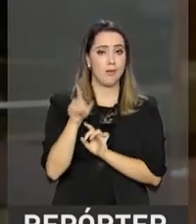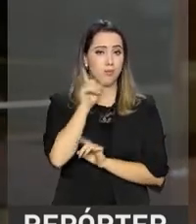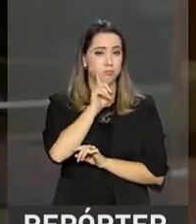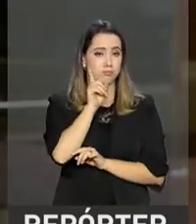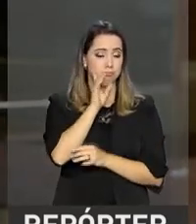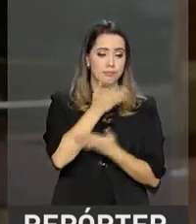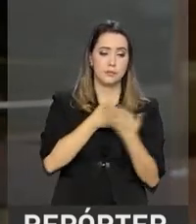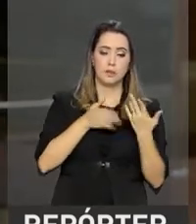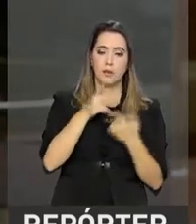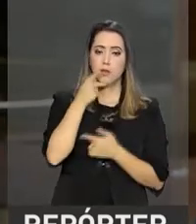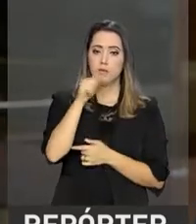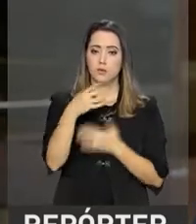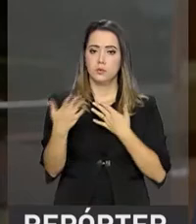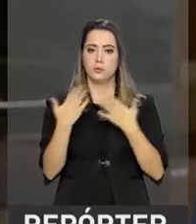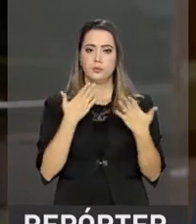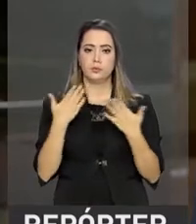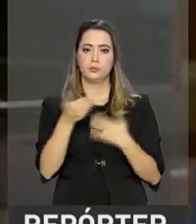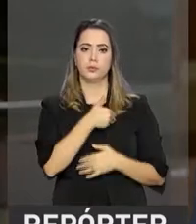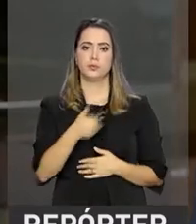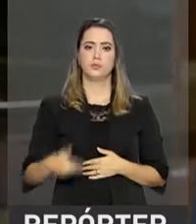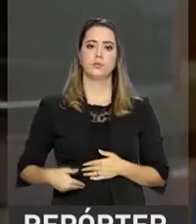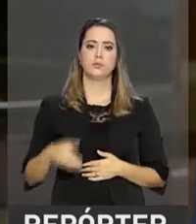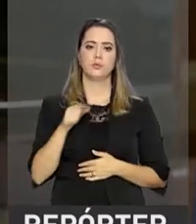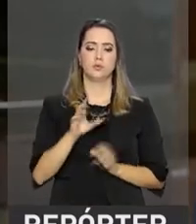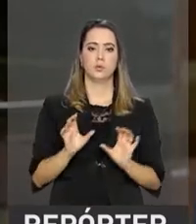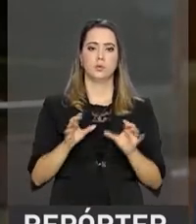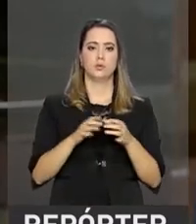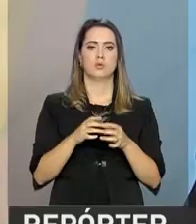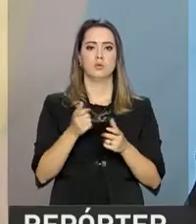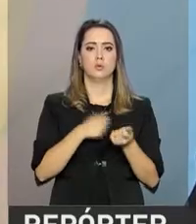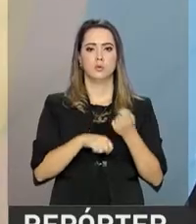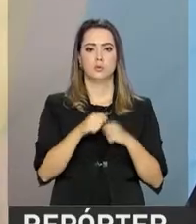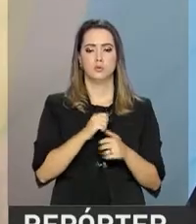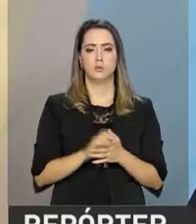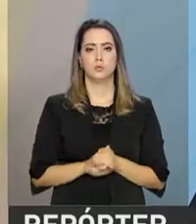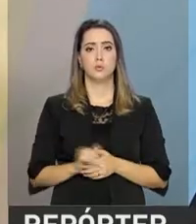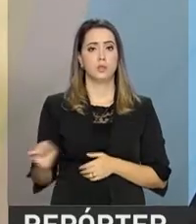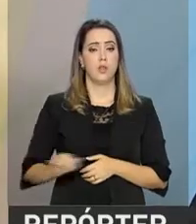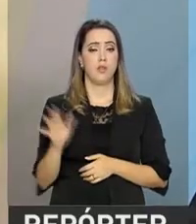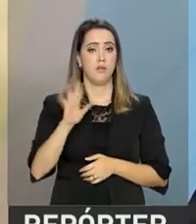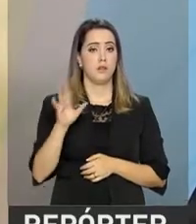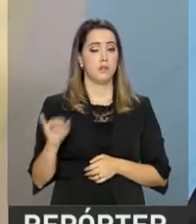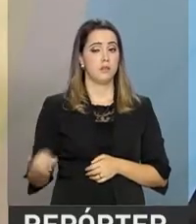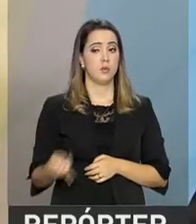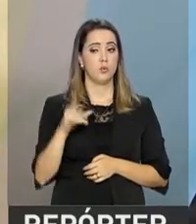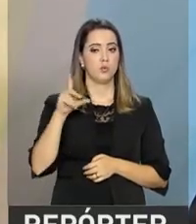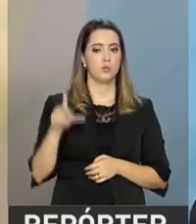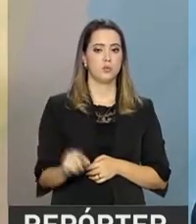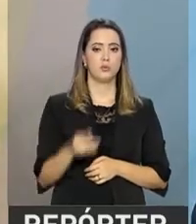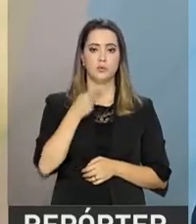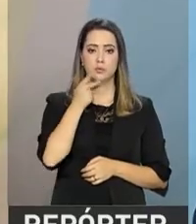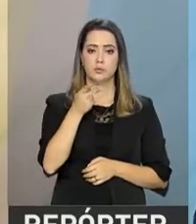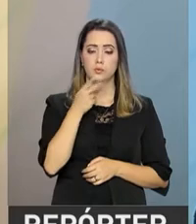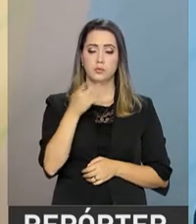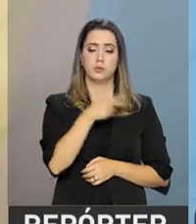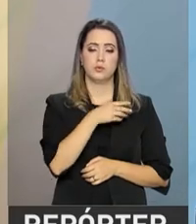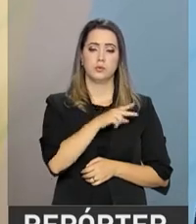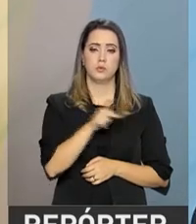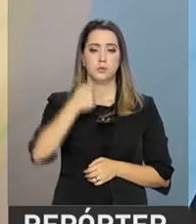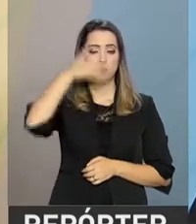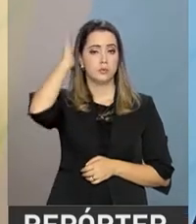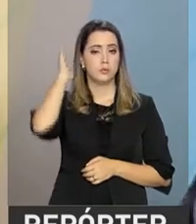presidente michel temer fez um balanço do governo na área econômica a inflação e juros baixos foram citados pelo presidente michel